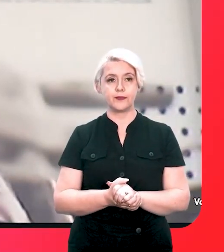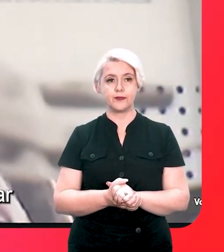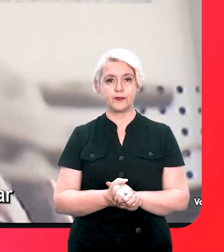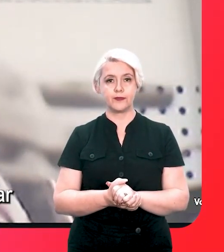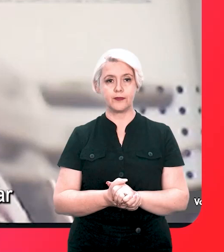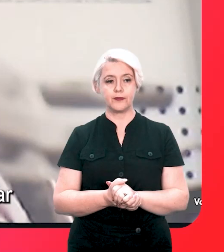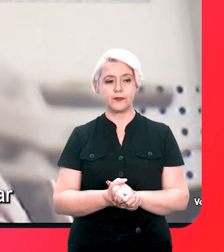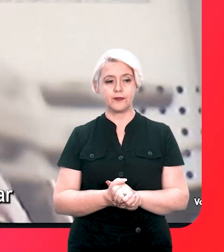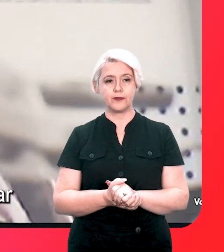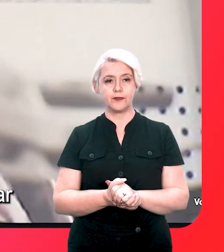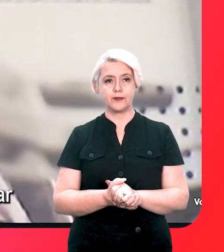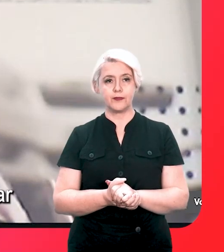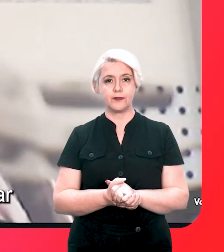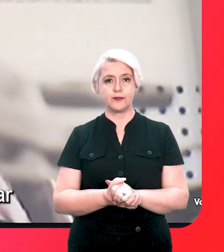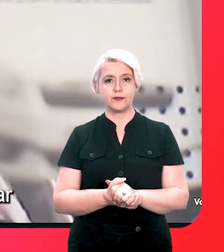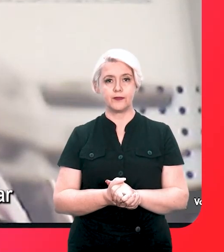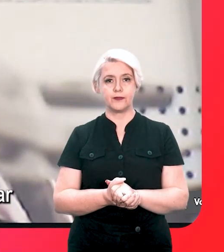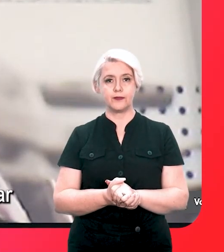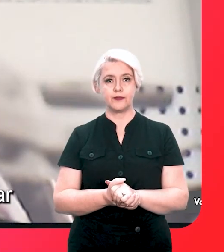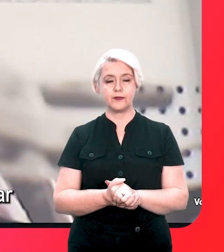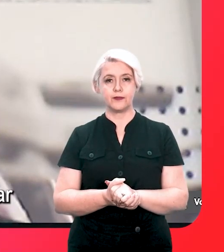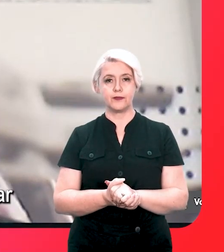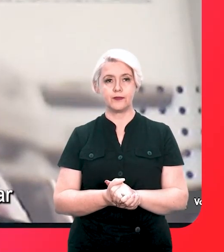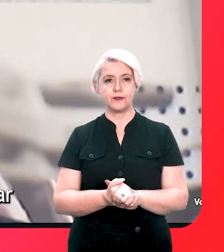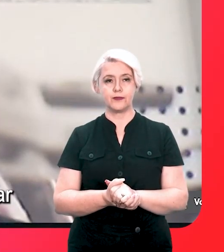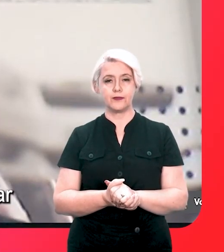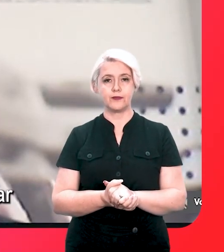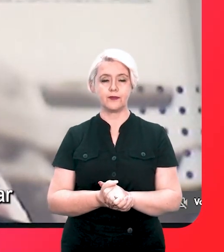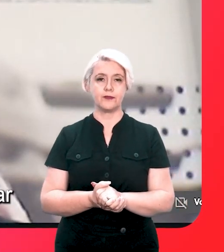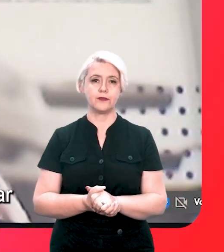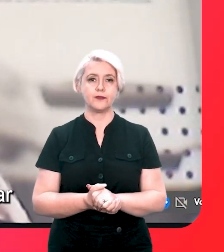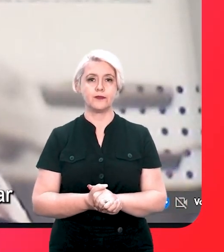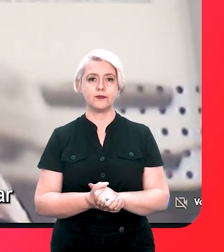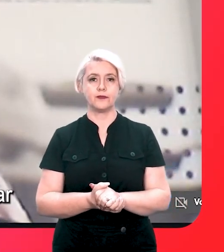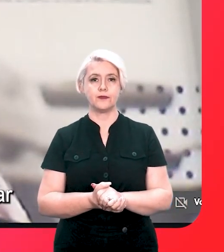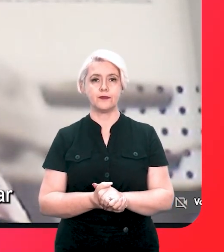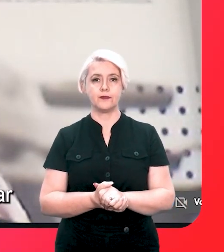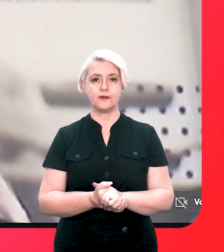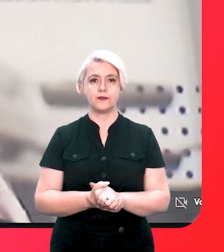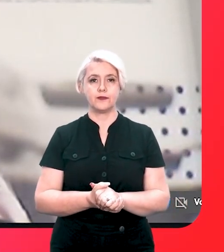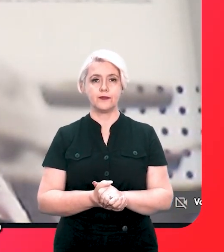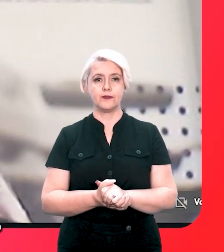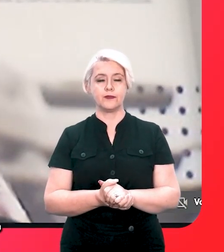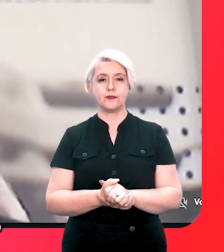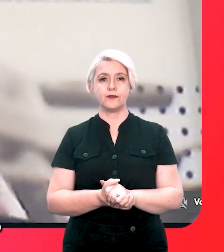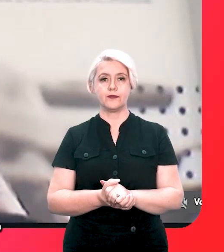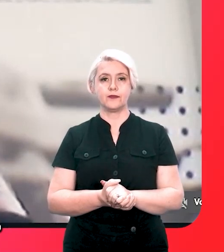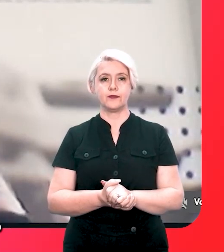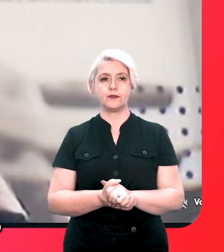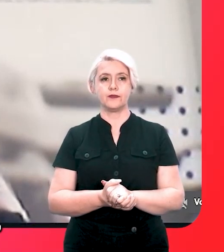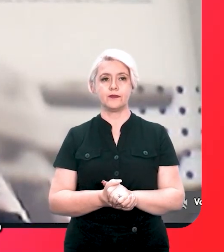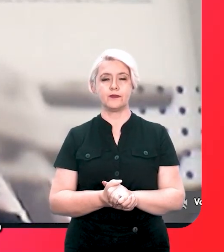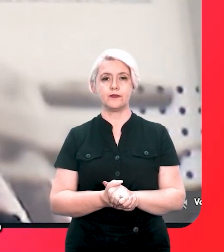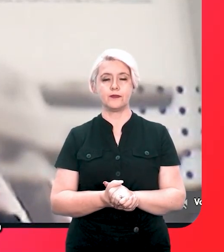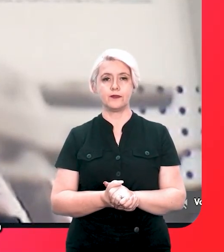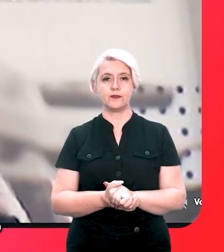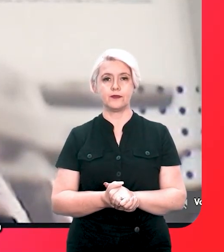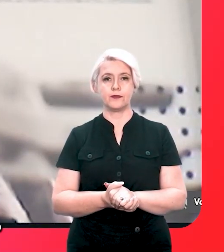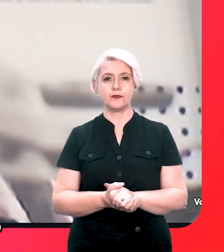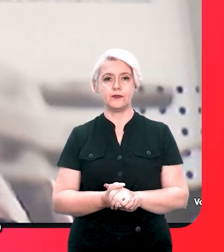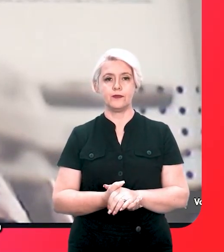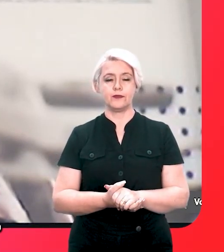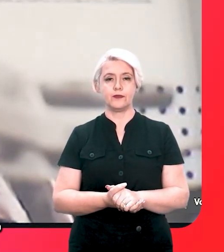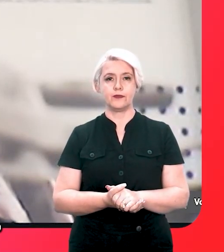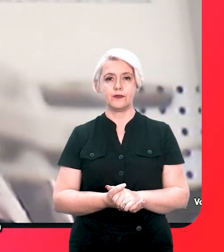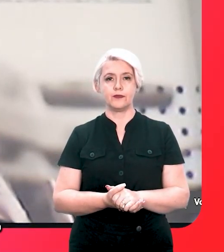Recife uma parceria que nos permite implementar o nosso programa de empregabilidade, que não está acontecendo lá no